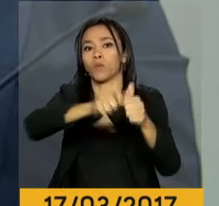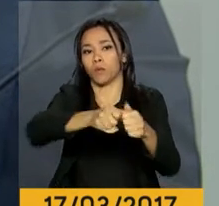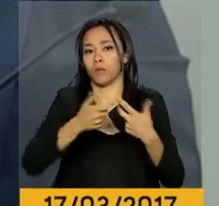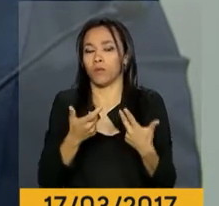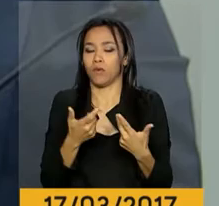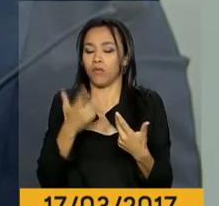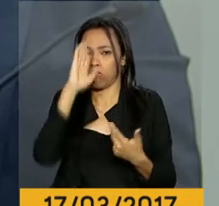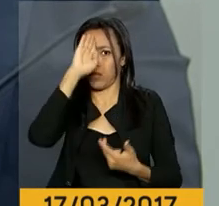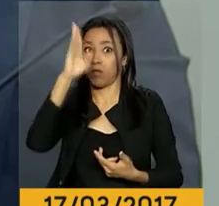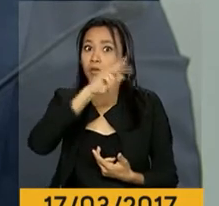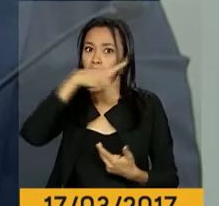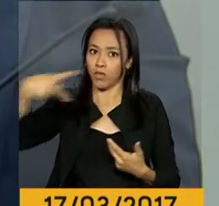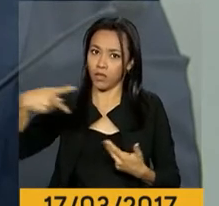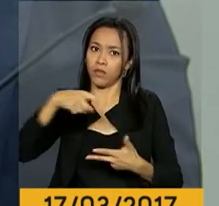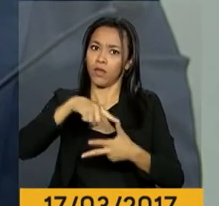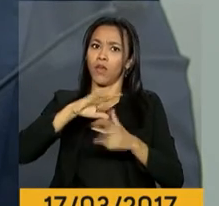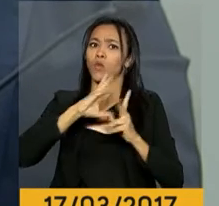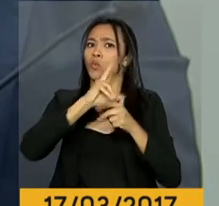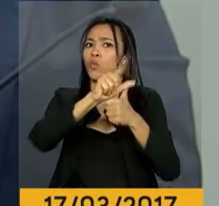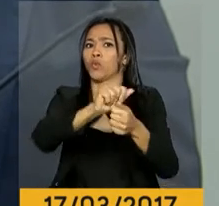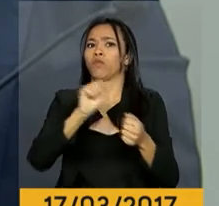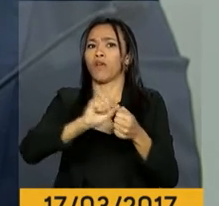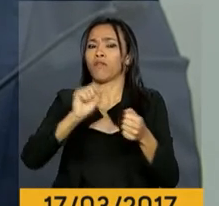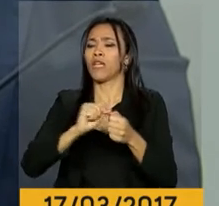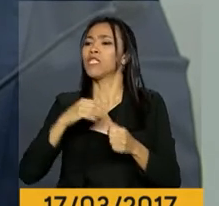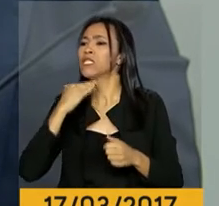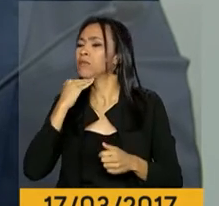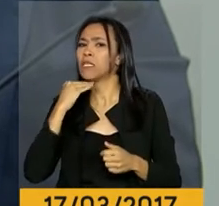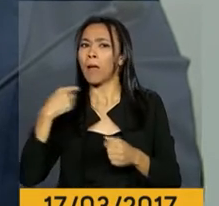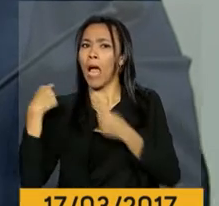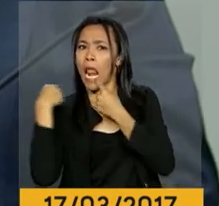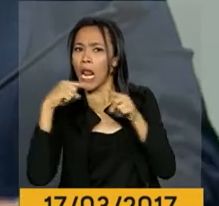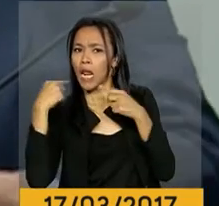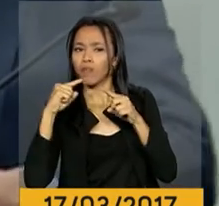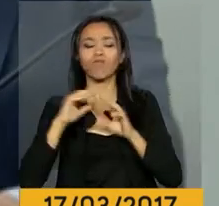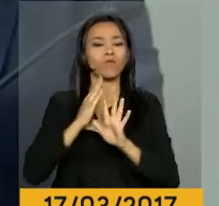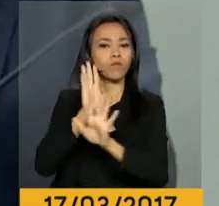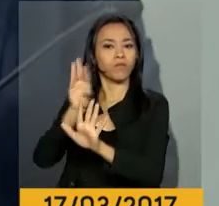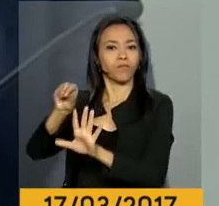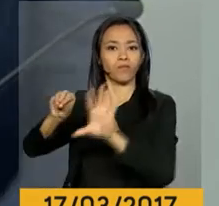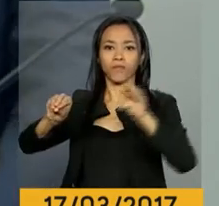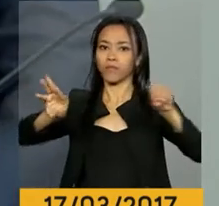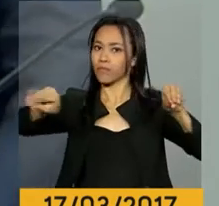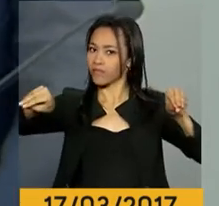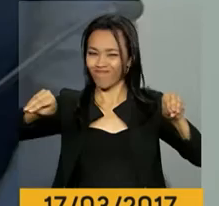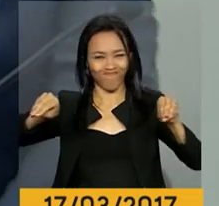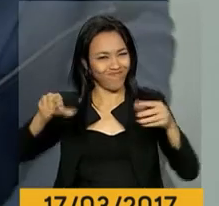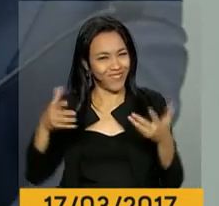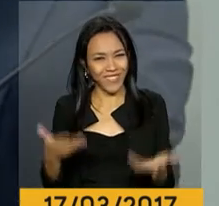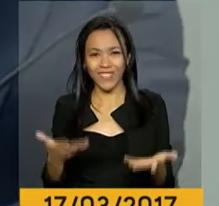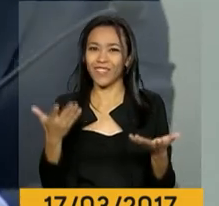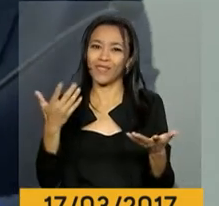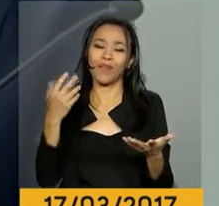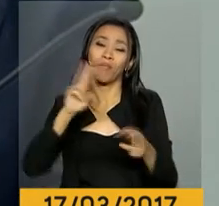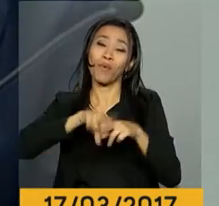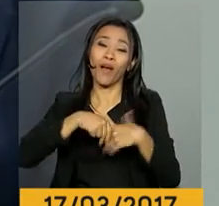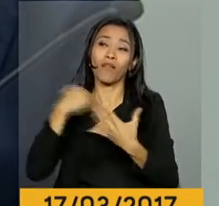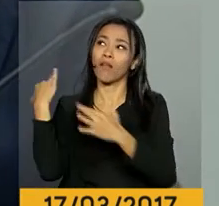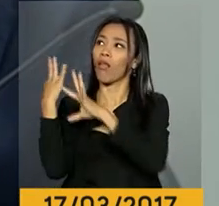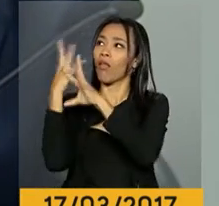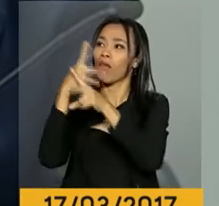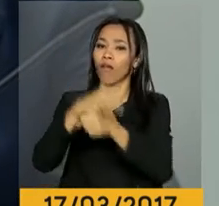presidente da República. Faz e ninguém pode contestar. E eu digo que isso é formação da nossa cultura, se me permitem